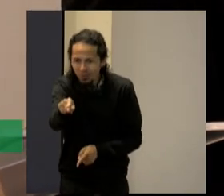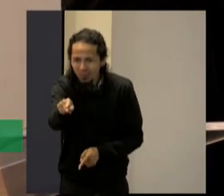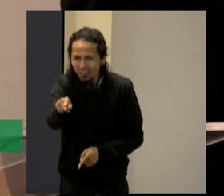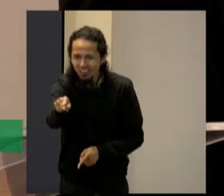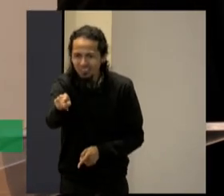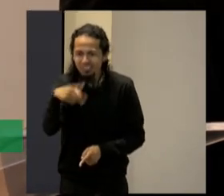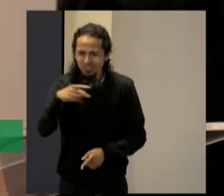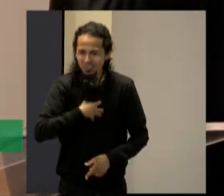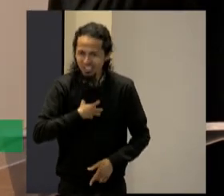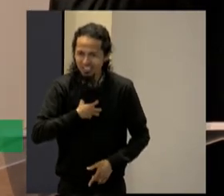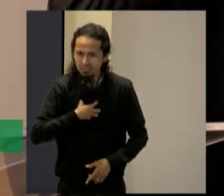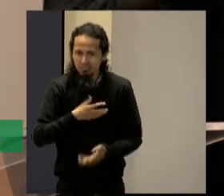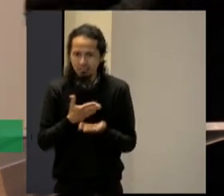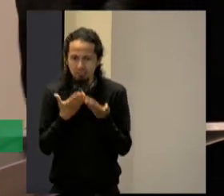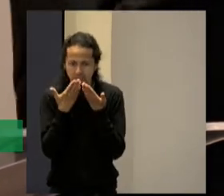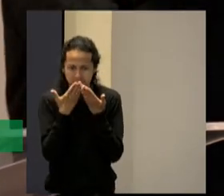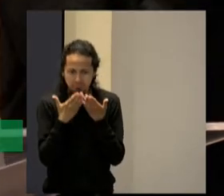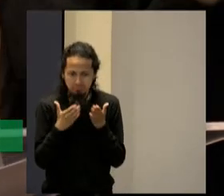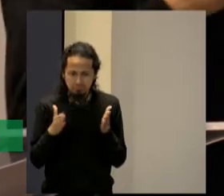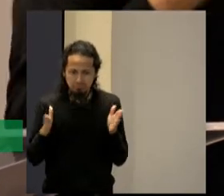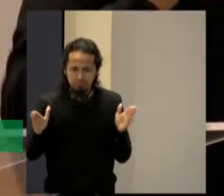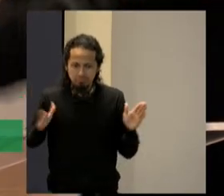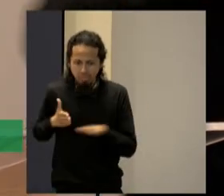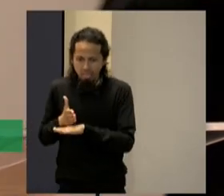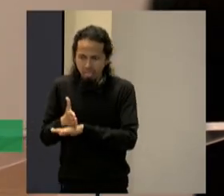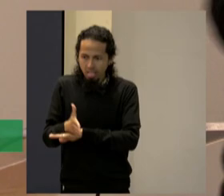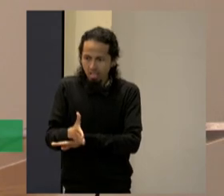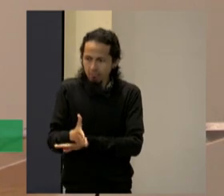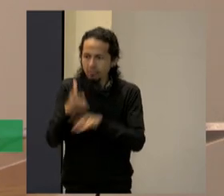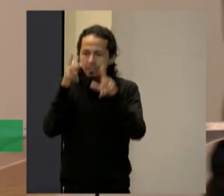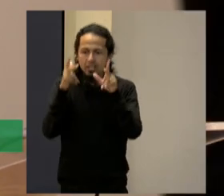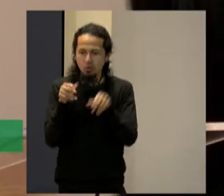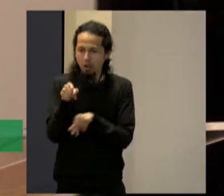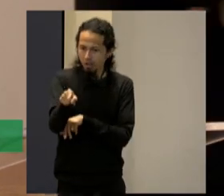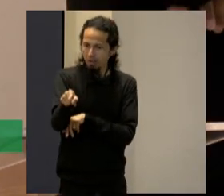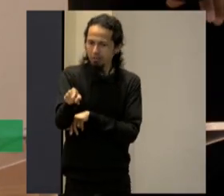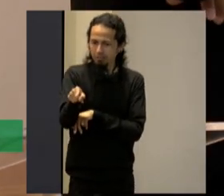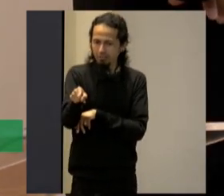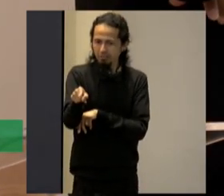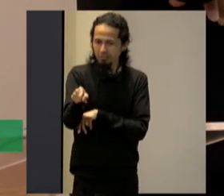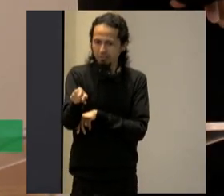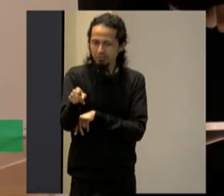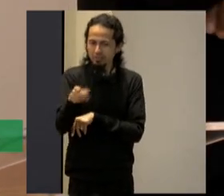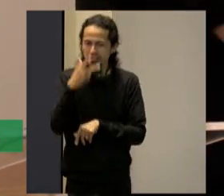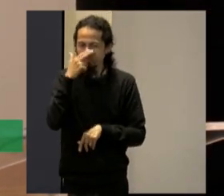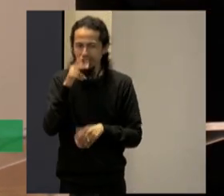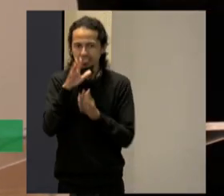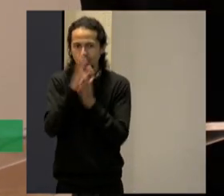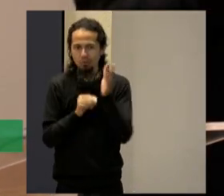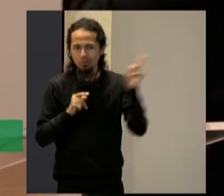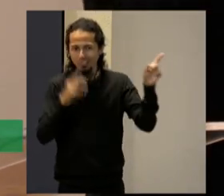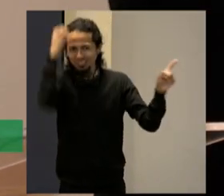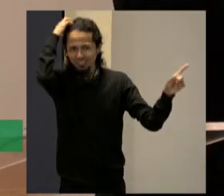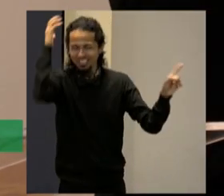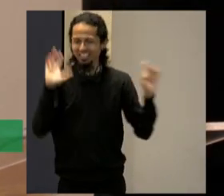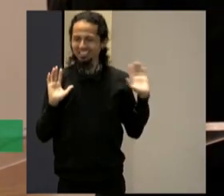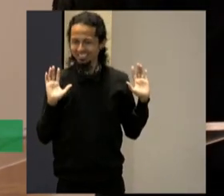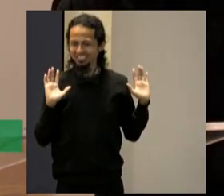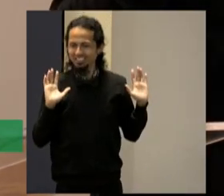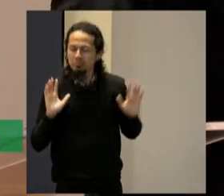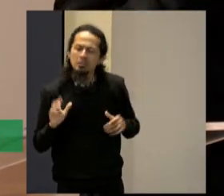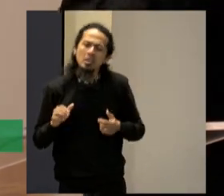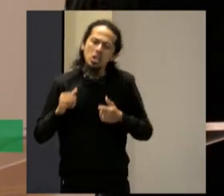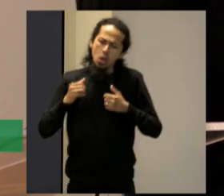começa primeiro e abre um caminho também é uma Antonieta nas nossas pautas e nas nossas lutas. Eu posso